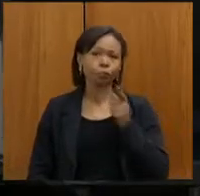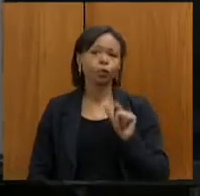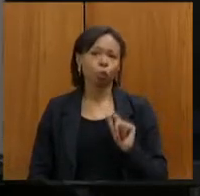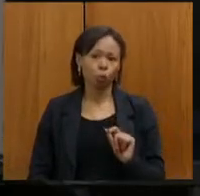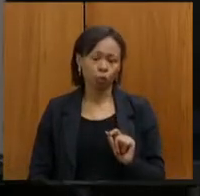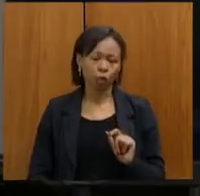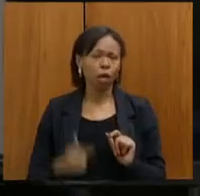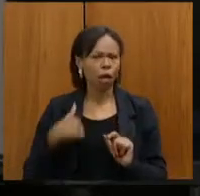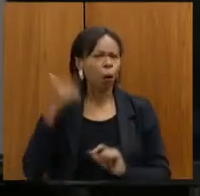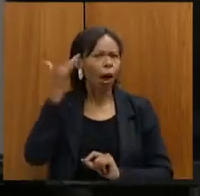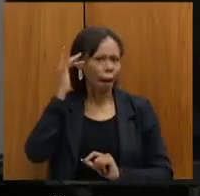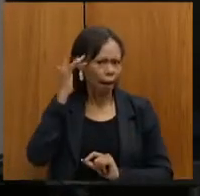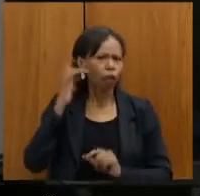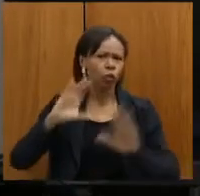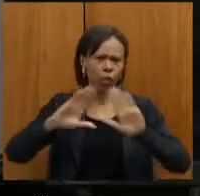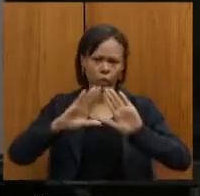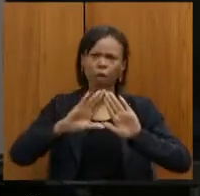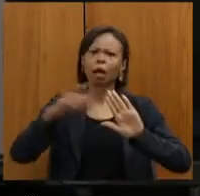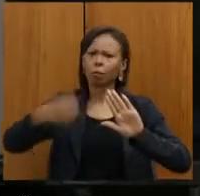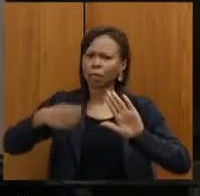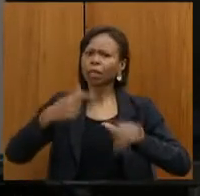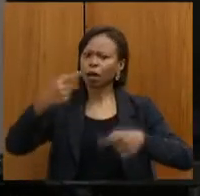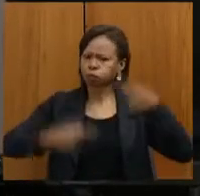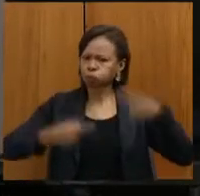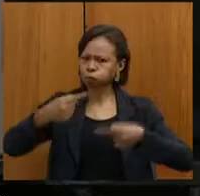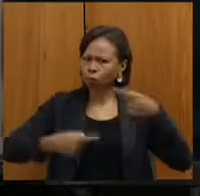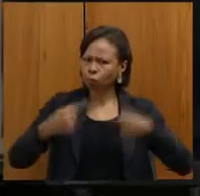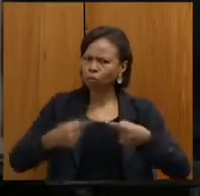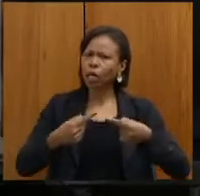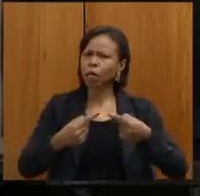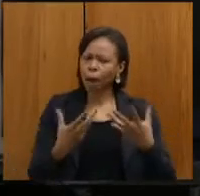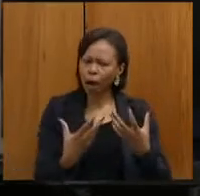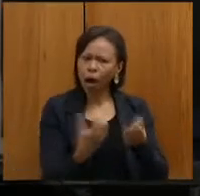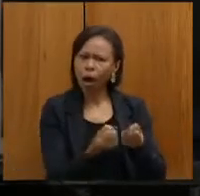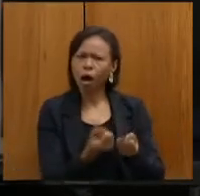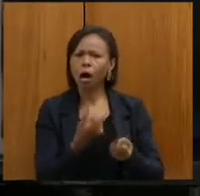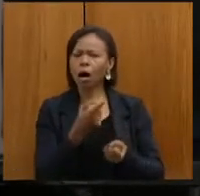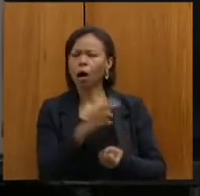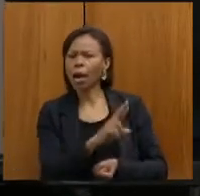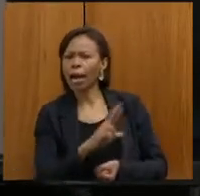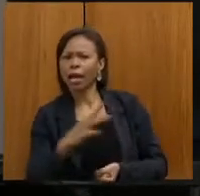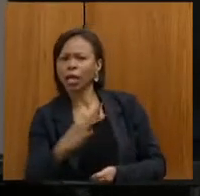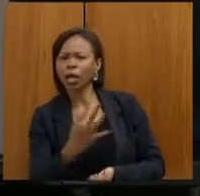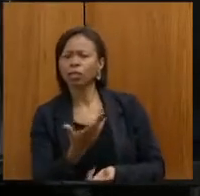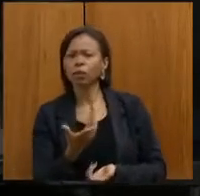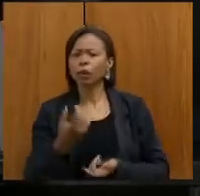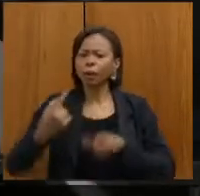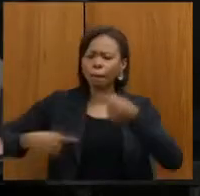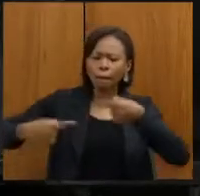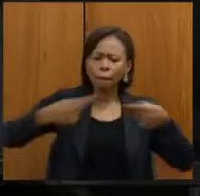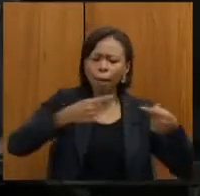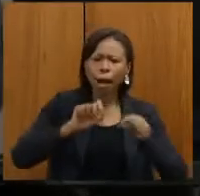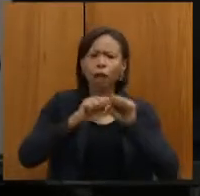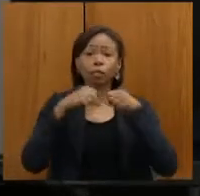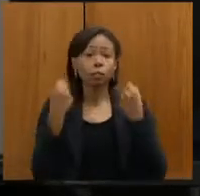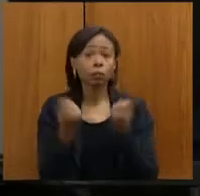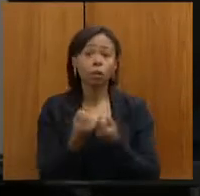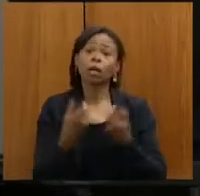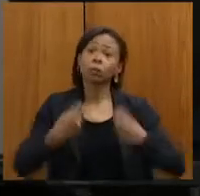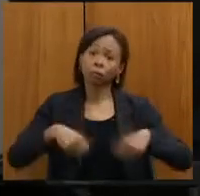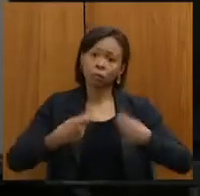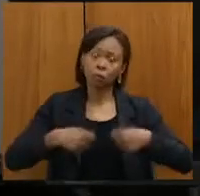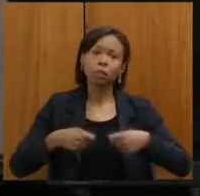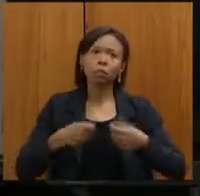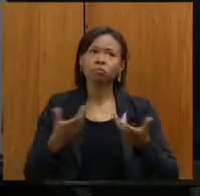eu acho mesmo que Assembleia precisa debater a adesão ao regime Vamos fazer um ciclo de debates Vamos fazer um seminário vamos fazer